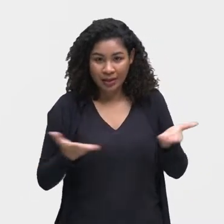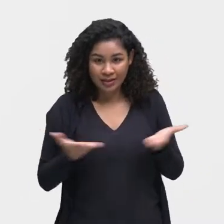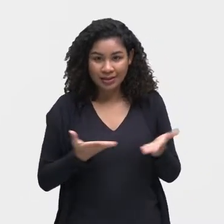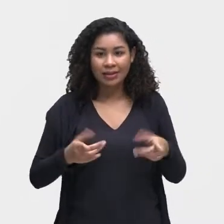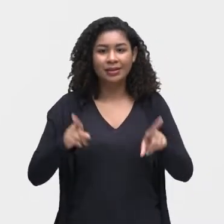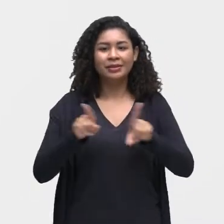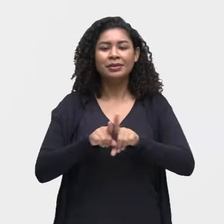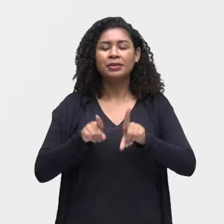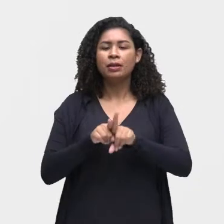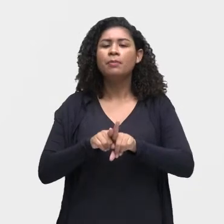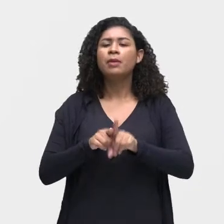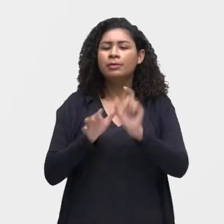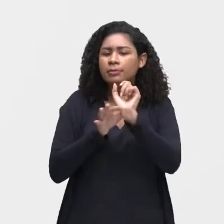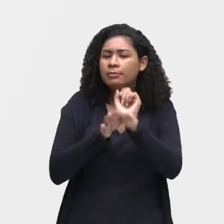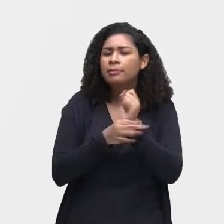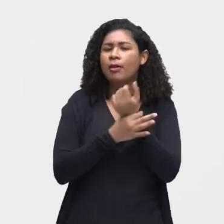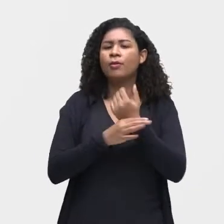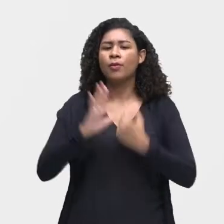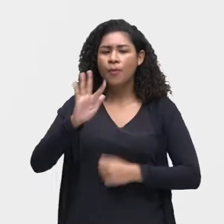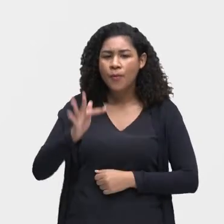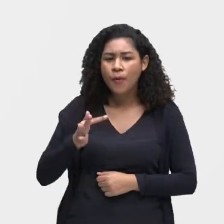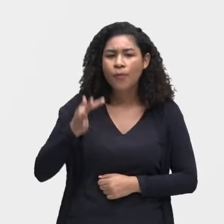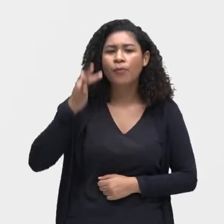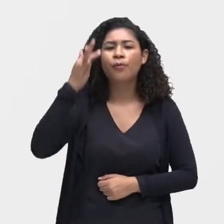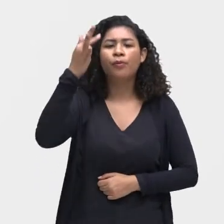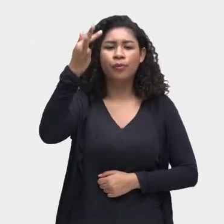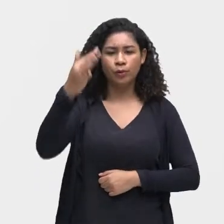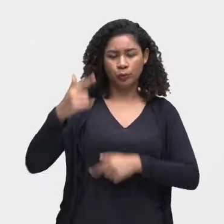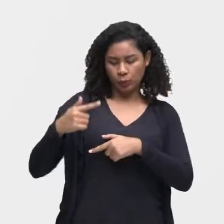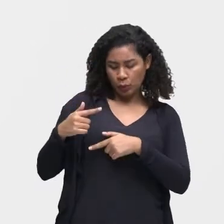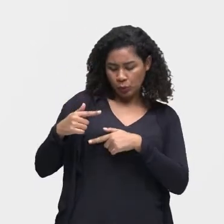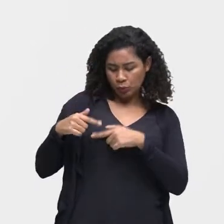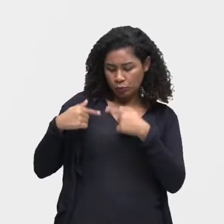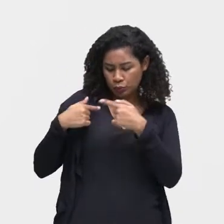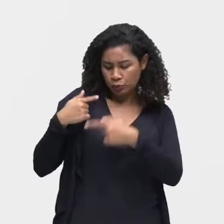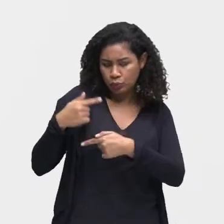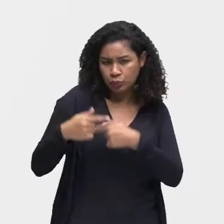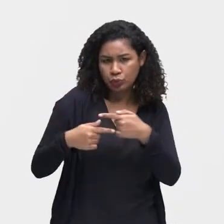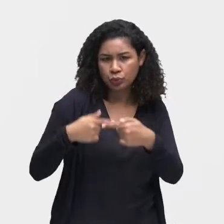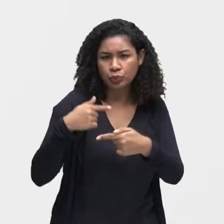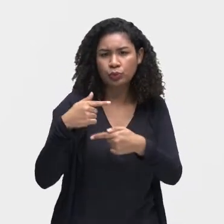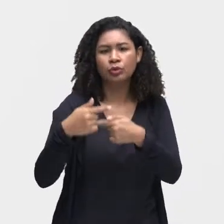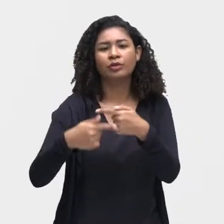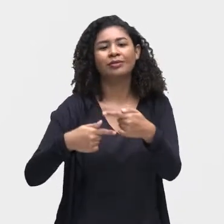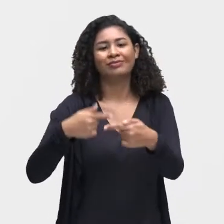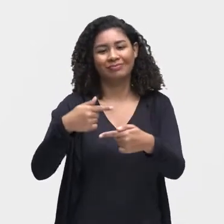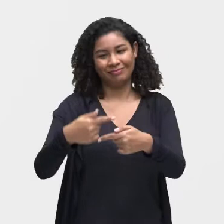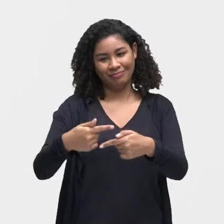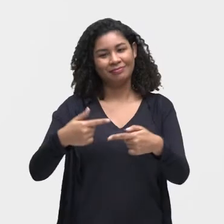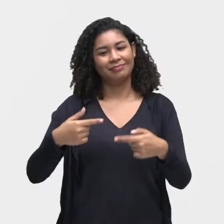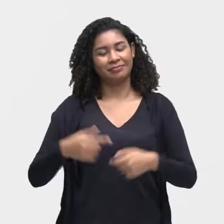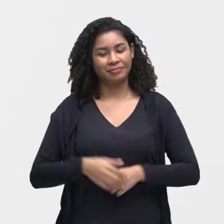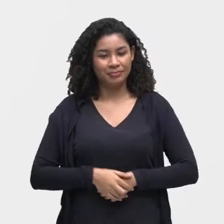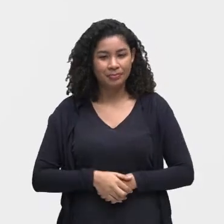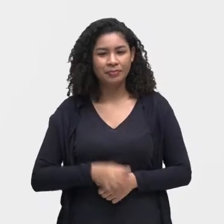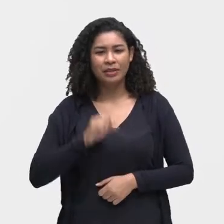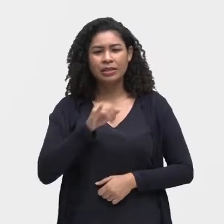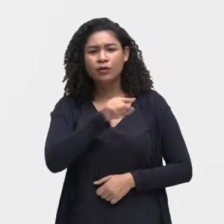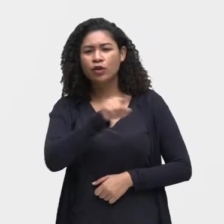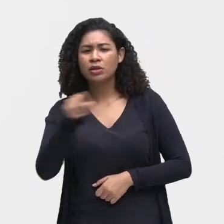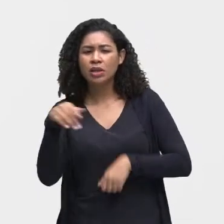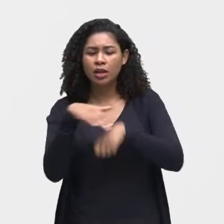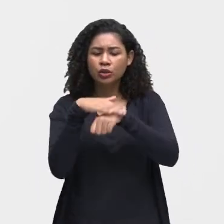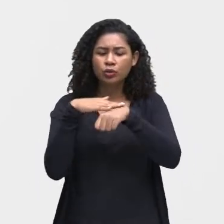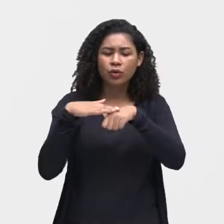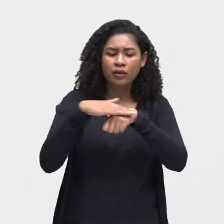próprias necessidades. Muito legal esse conceito de sustentabilidade, porque se você conversar aí com seus pais,